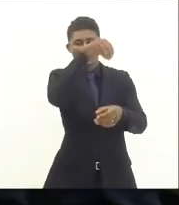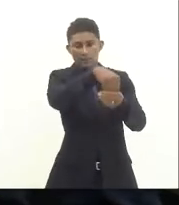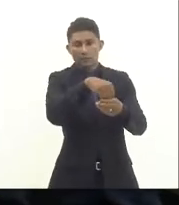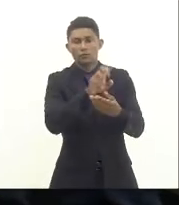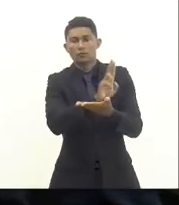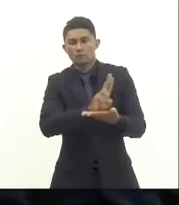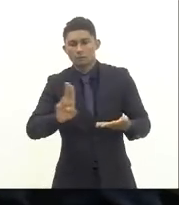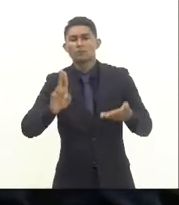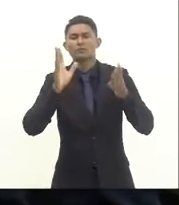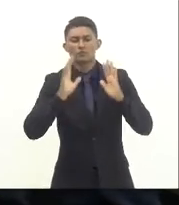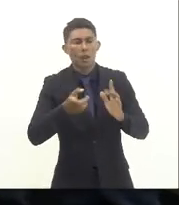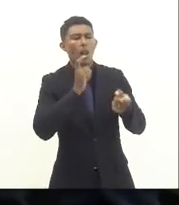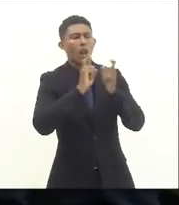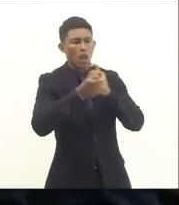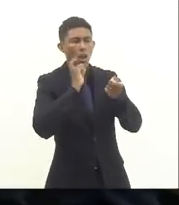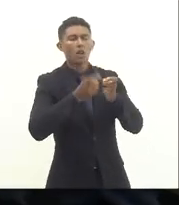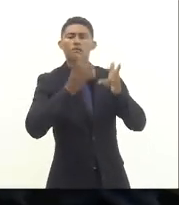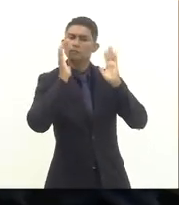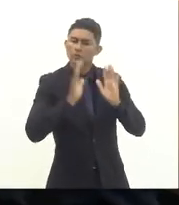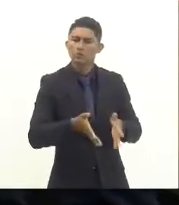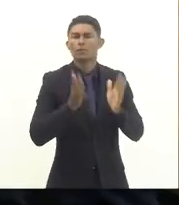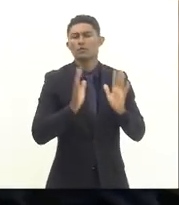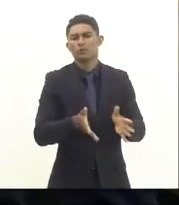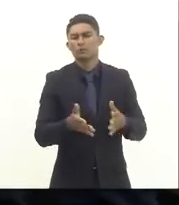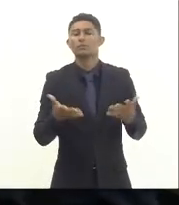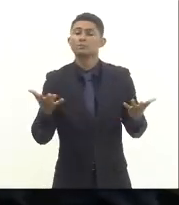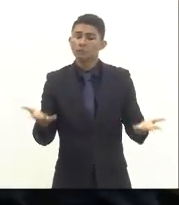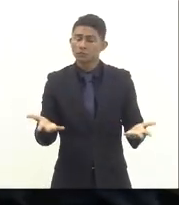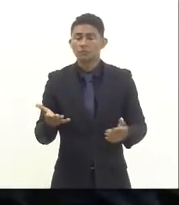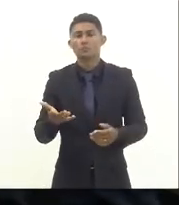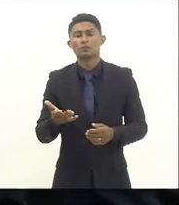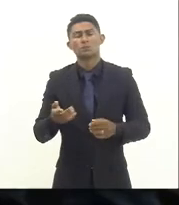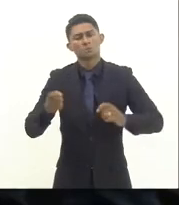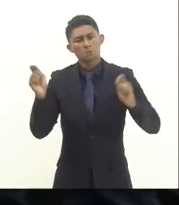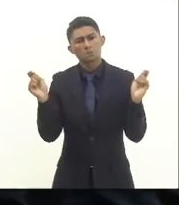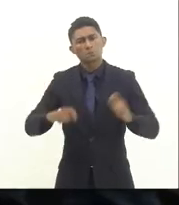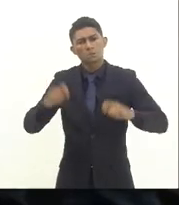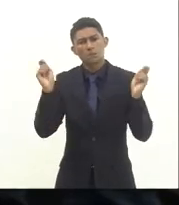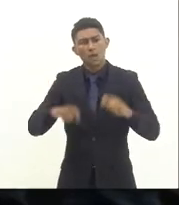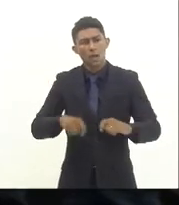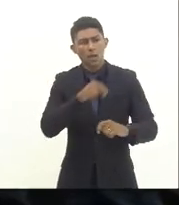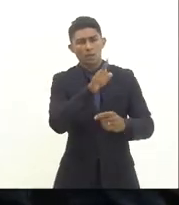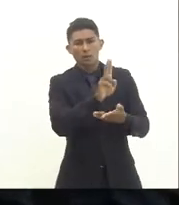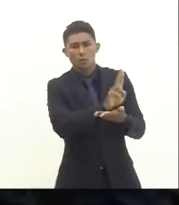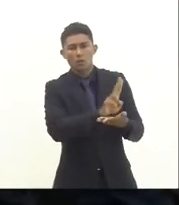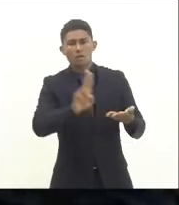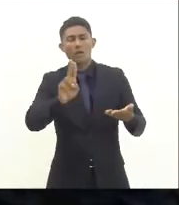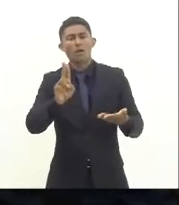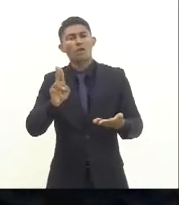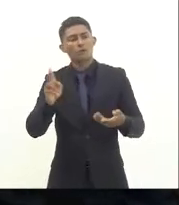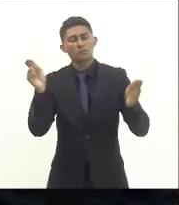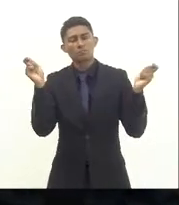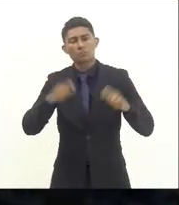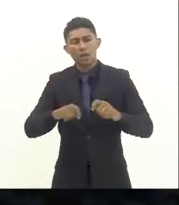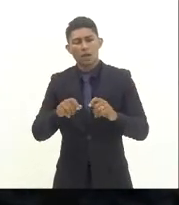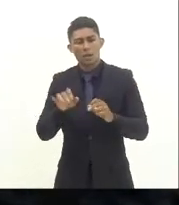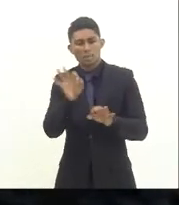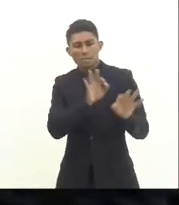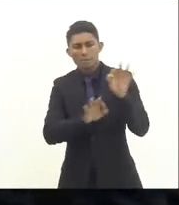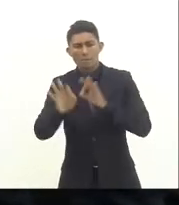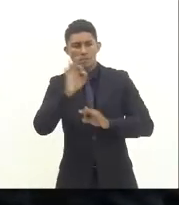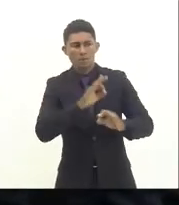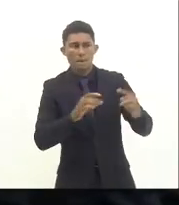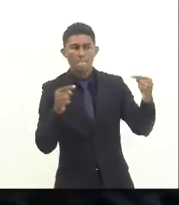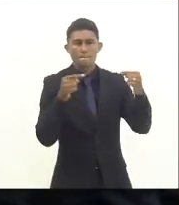a efetivamente possibilidade do orçamento da Universidade alcançar que ele pleito